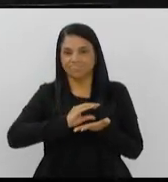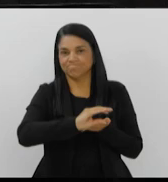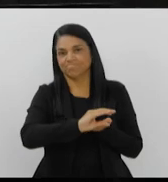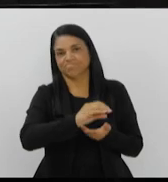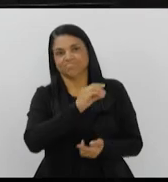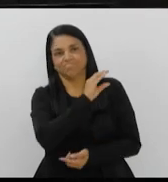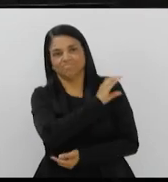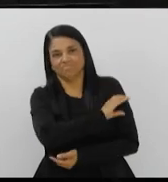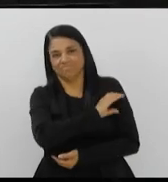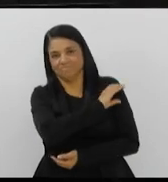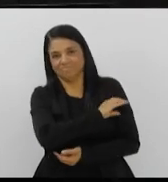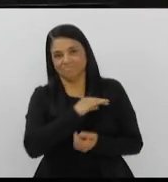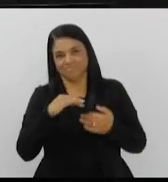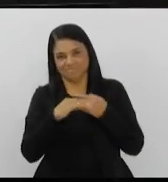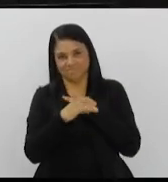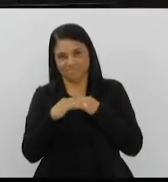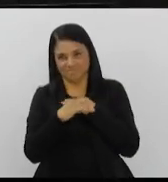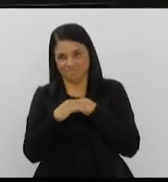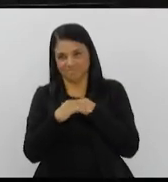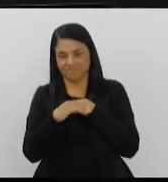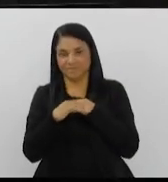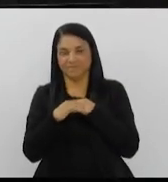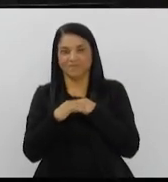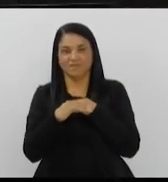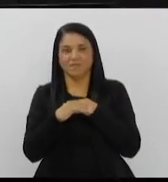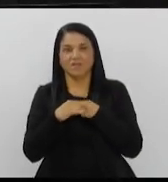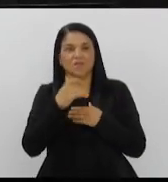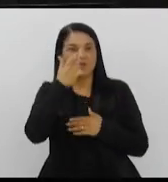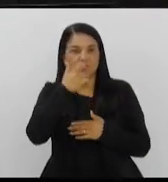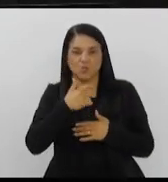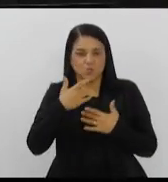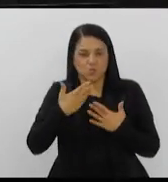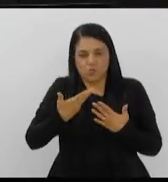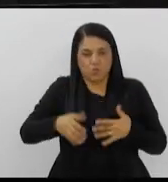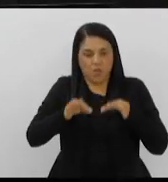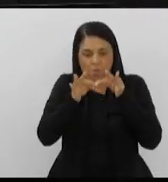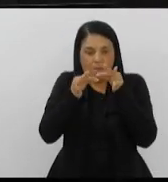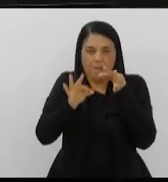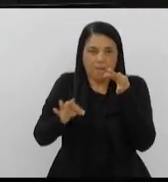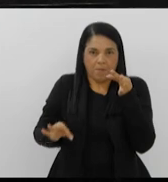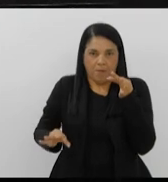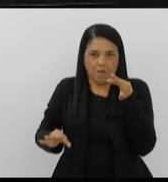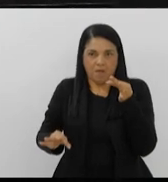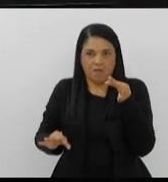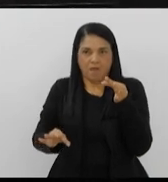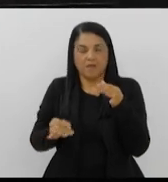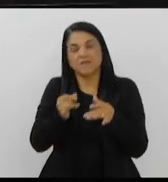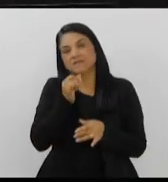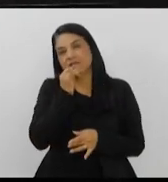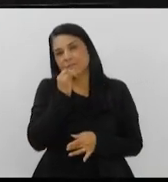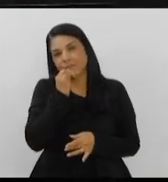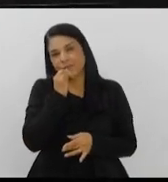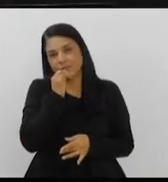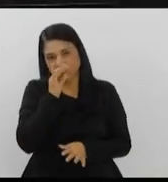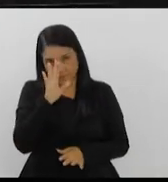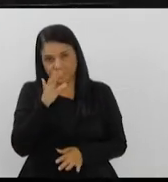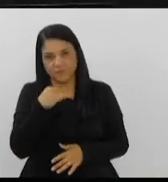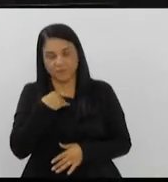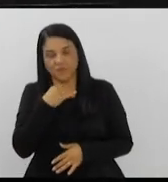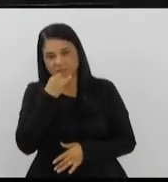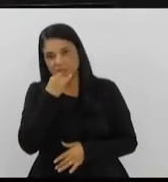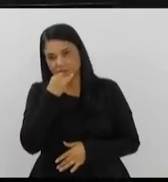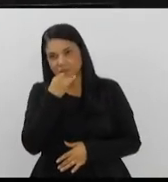Então, não quero aqui prolongar, mas, por exemplo, deputado, a parte.